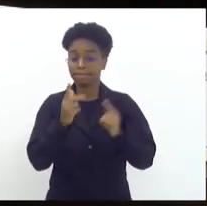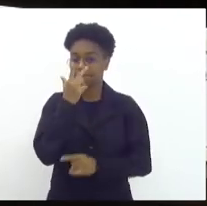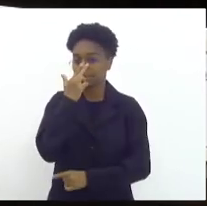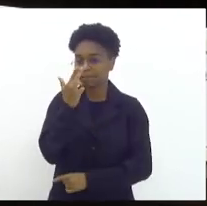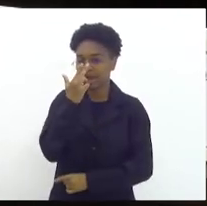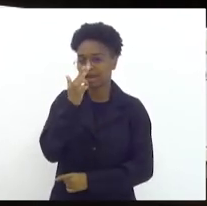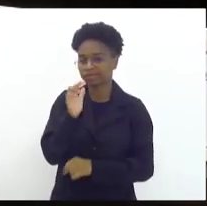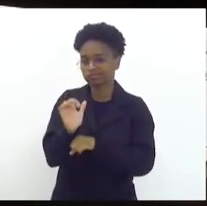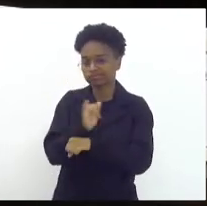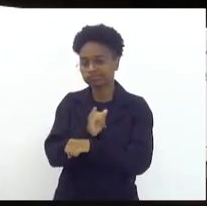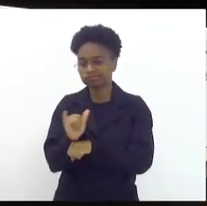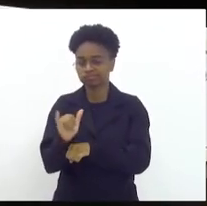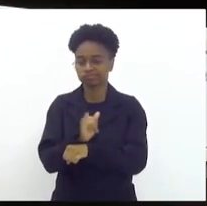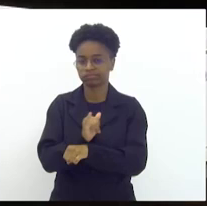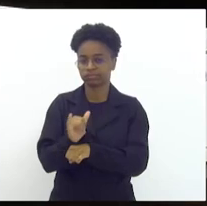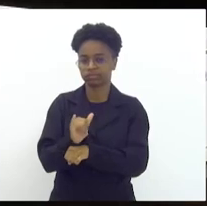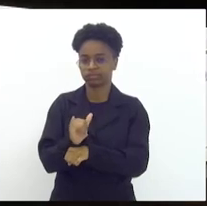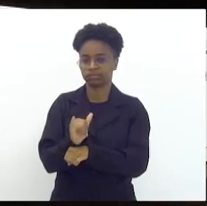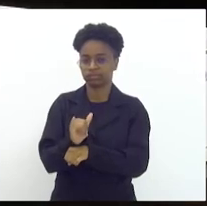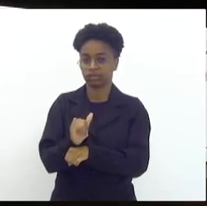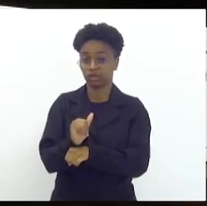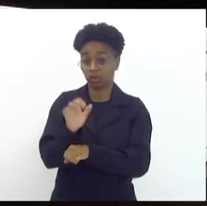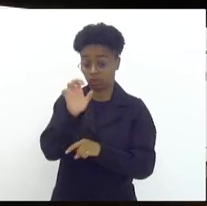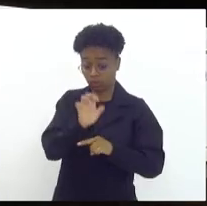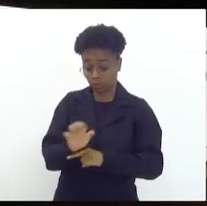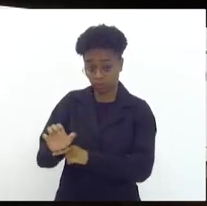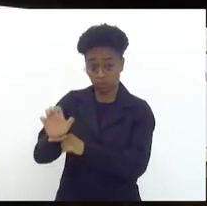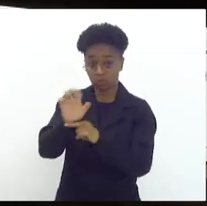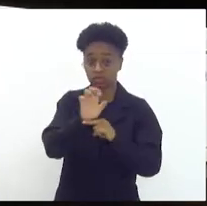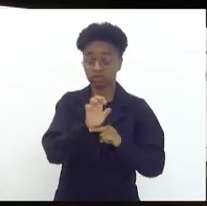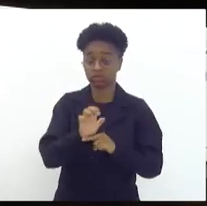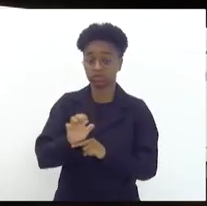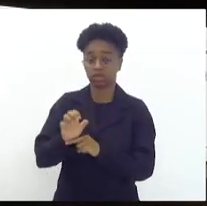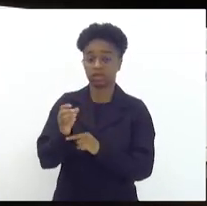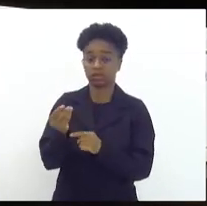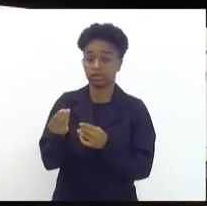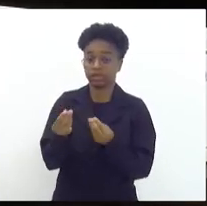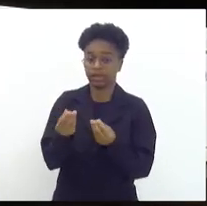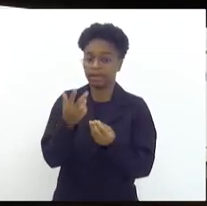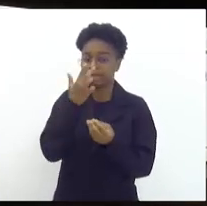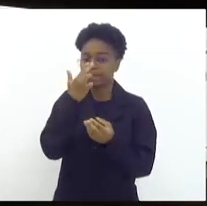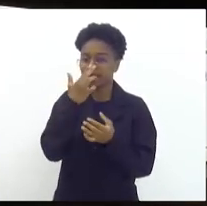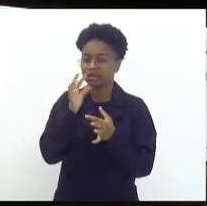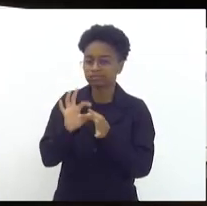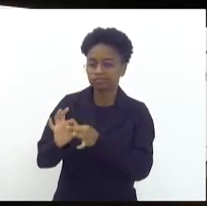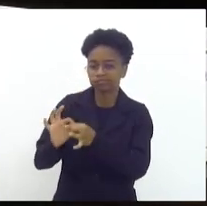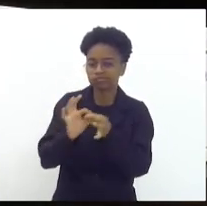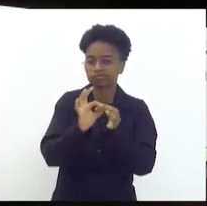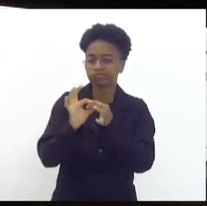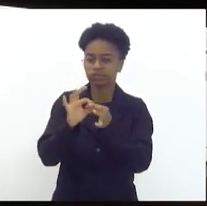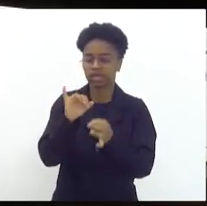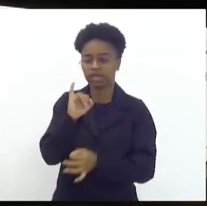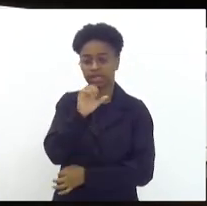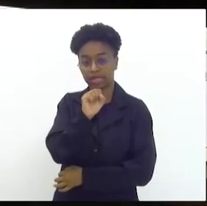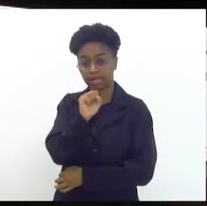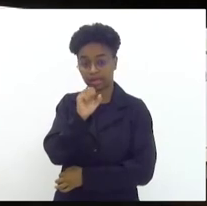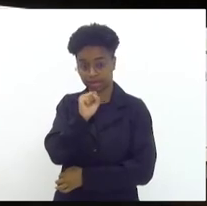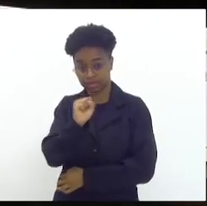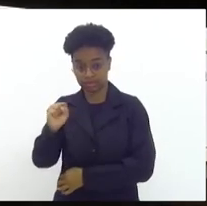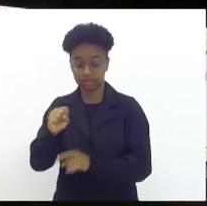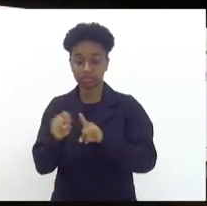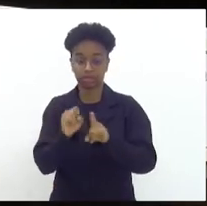parece que estratégias para os Estados você tá unificando essa essa SMS